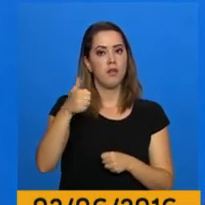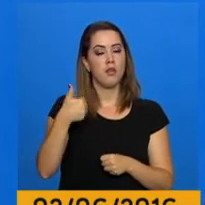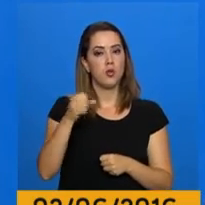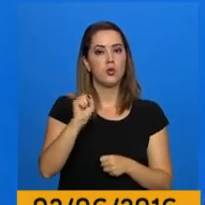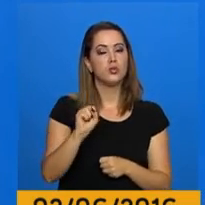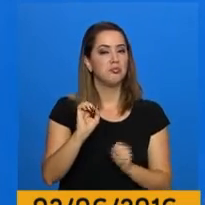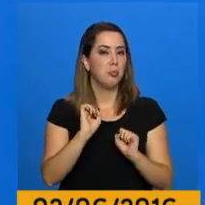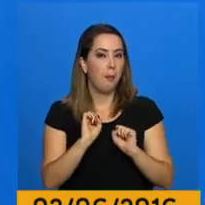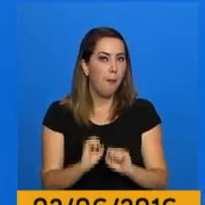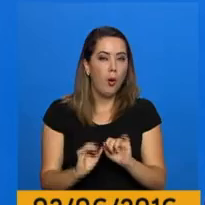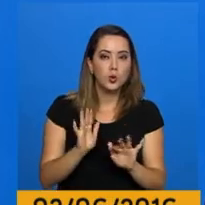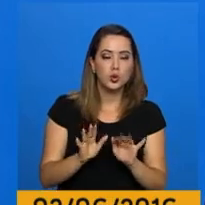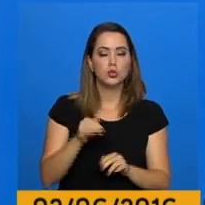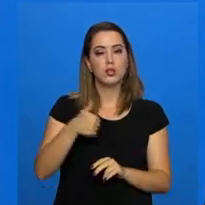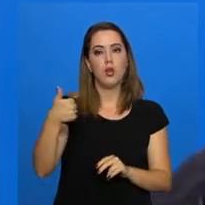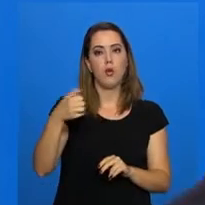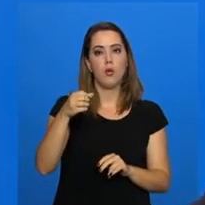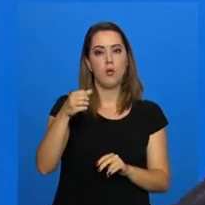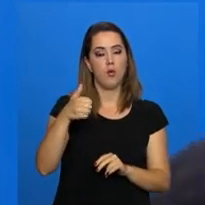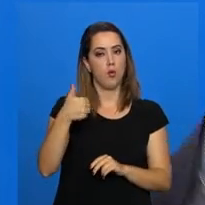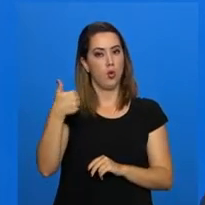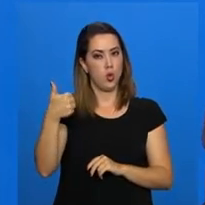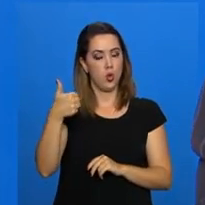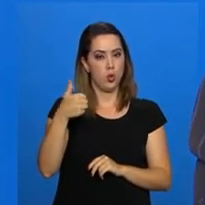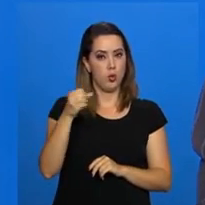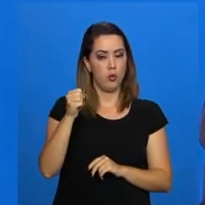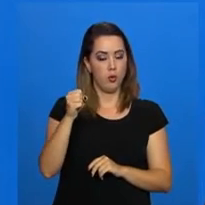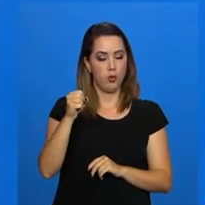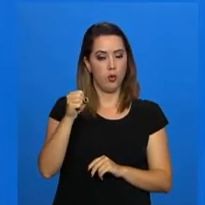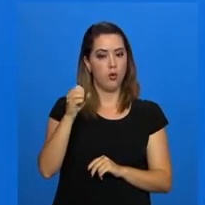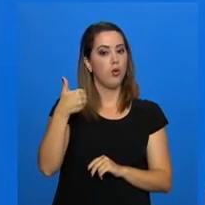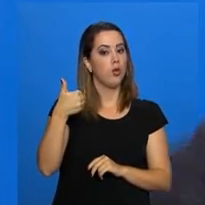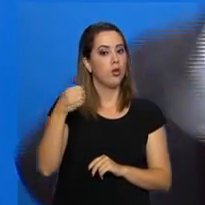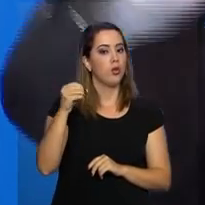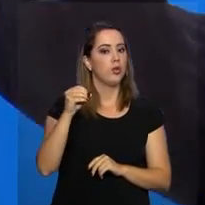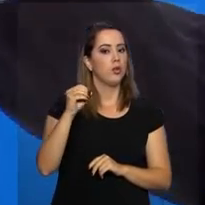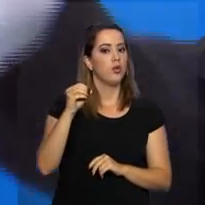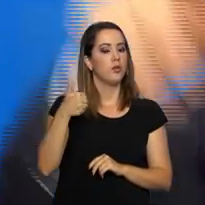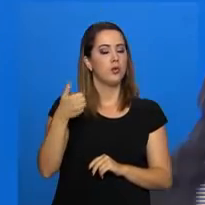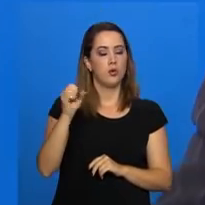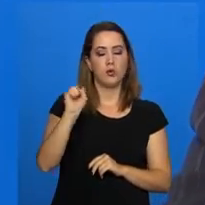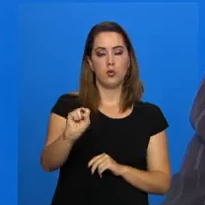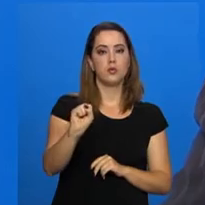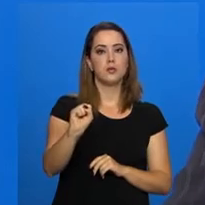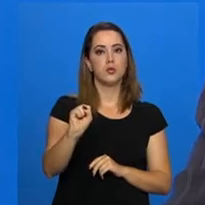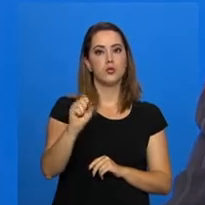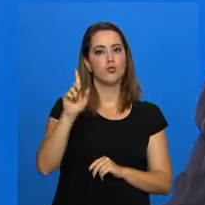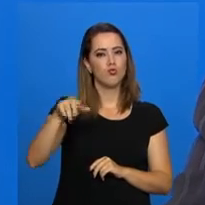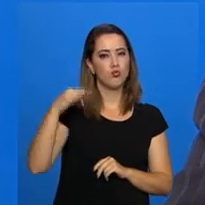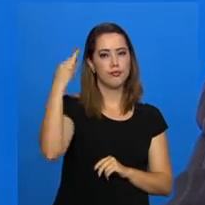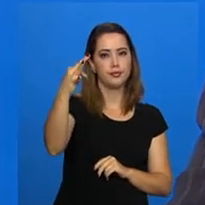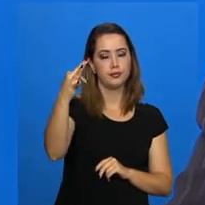este impacto somado. 2018. Então, 16, 17, 18. Então, nós vamos jogar para